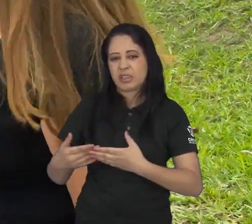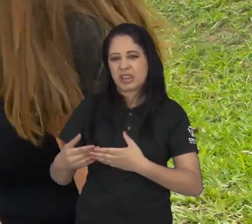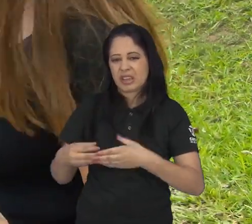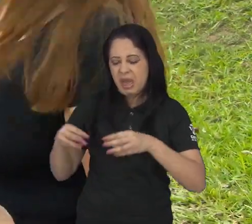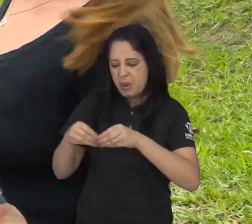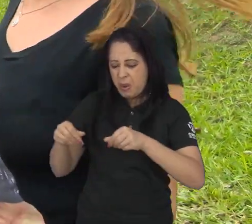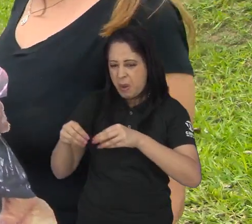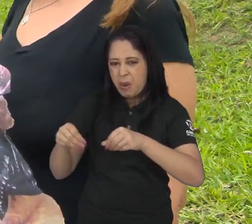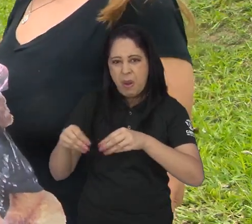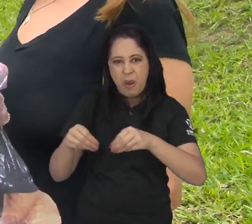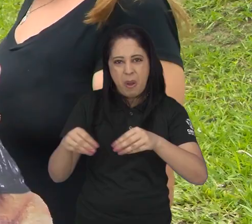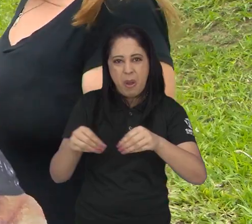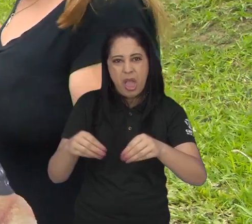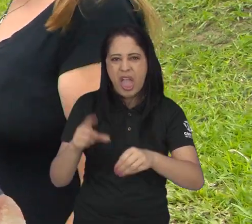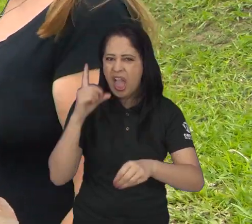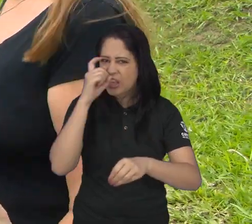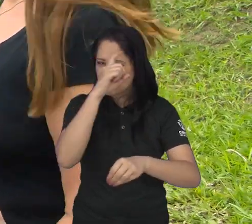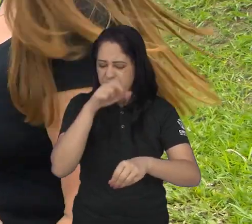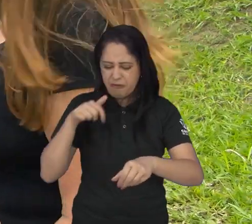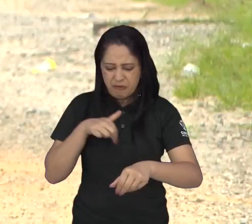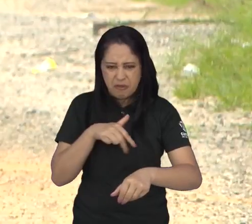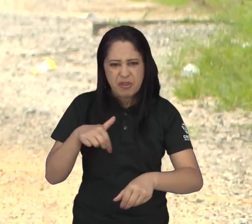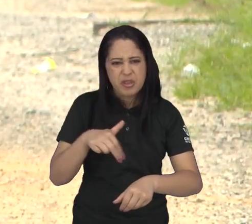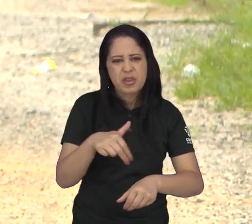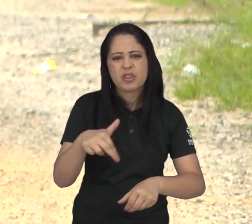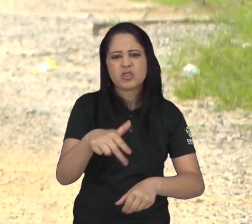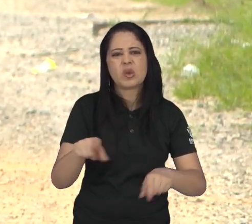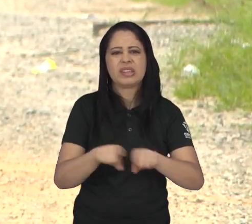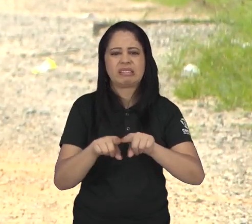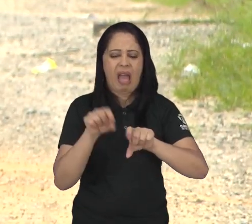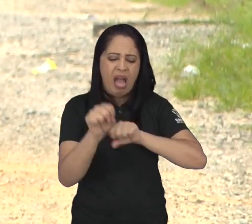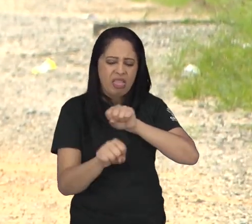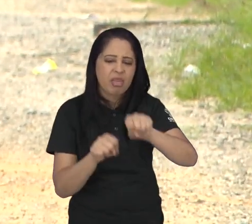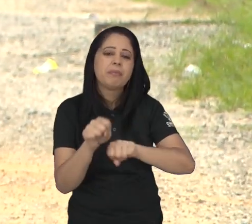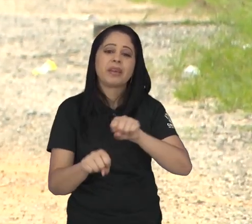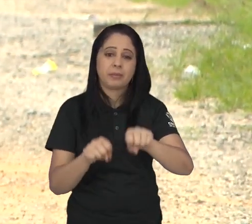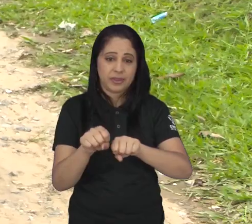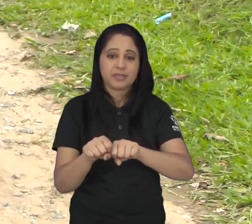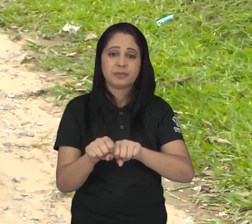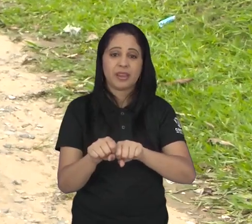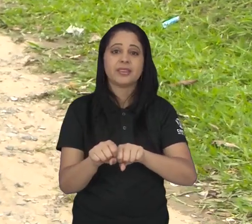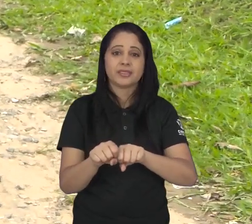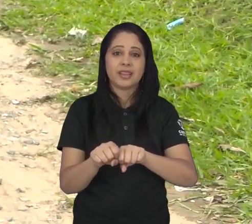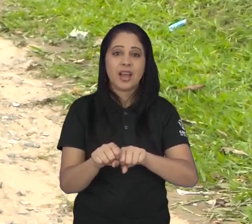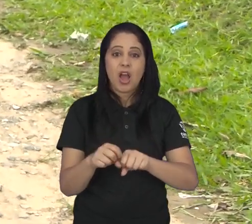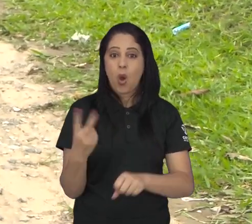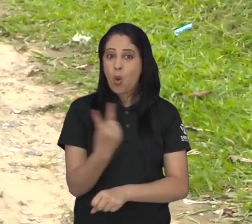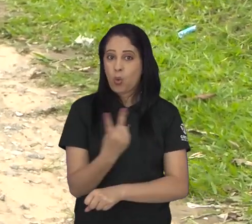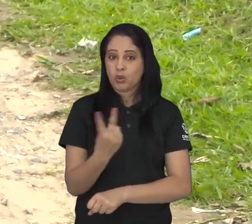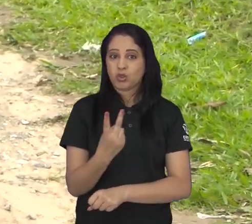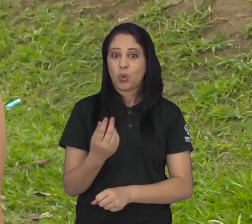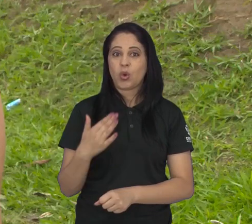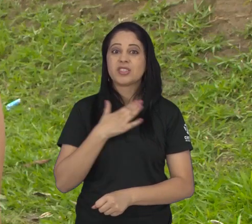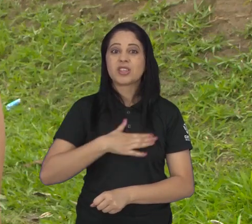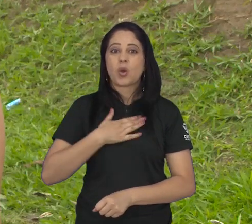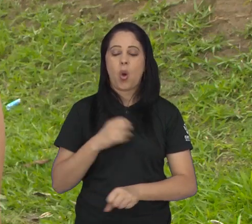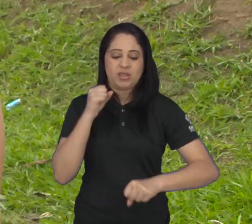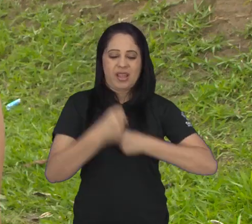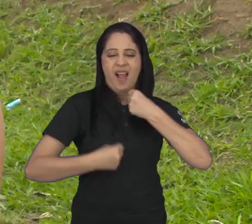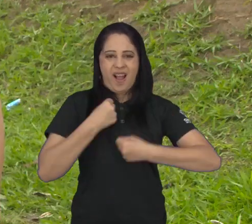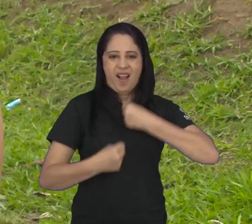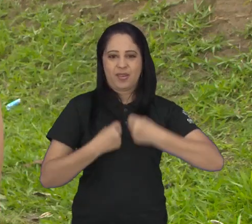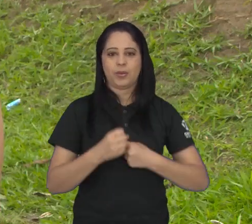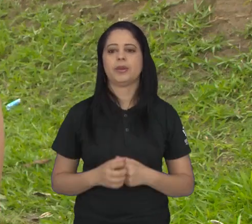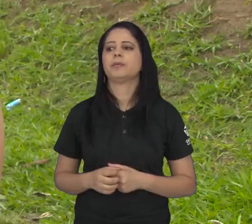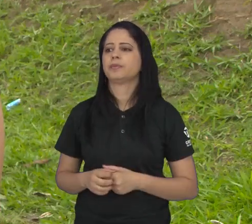inacabada sempre dificultou a passagem e mesmo a prática de exercícios físicos já que os dois são corredores essa daqui